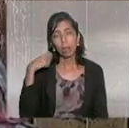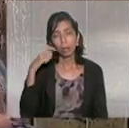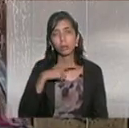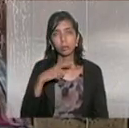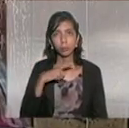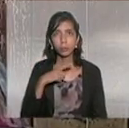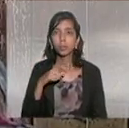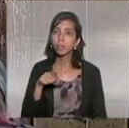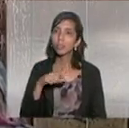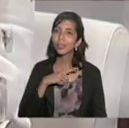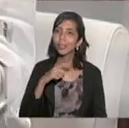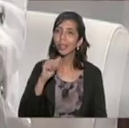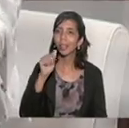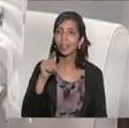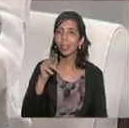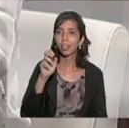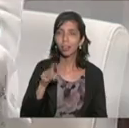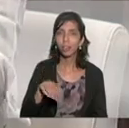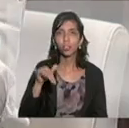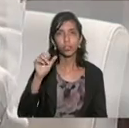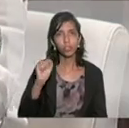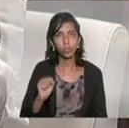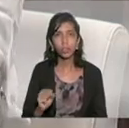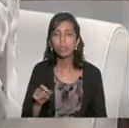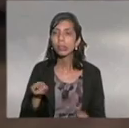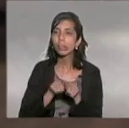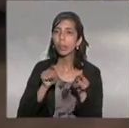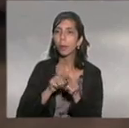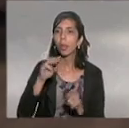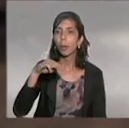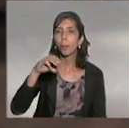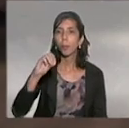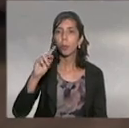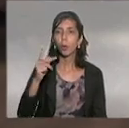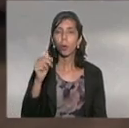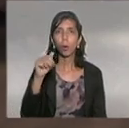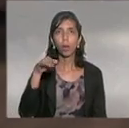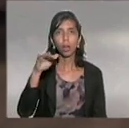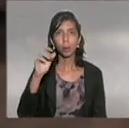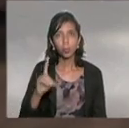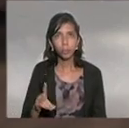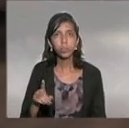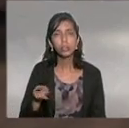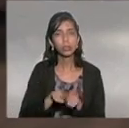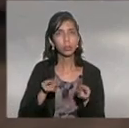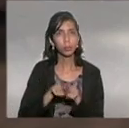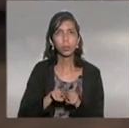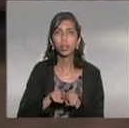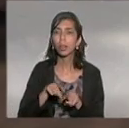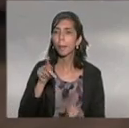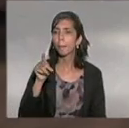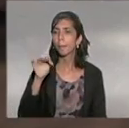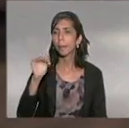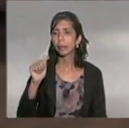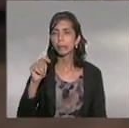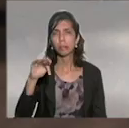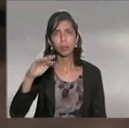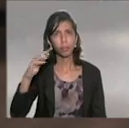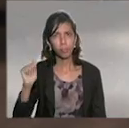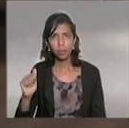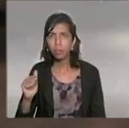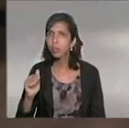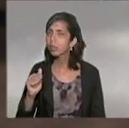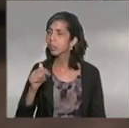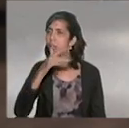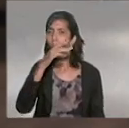sim grandes atores. É verdade. Você tinha o André Dias, tinha muita gente. André, o Mohamed, né? Mohamed Rafouche. Isso, Patrícia França.